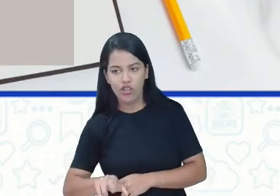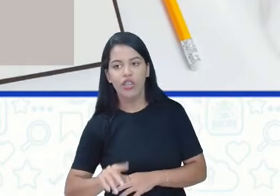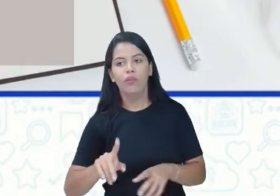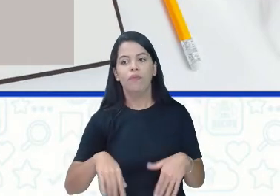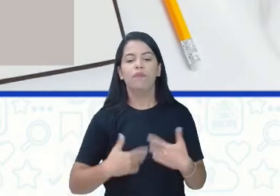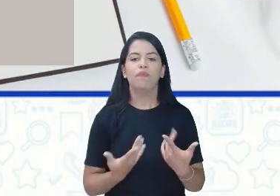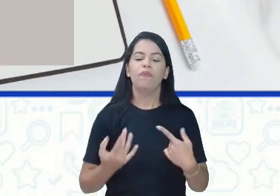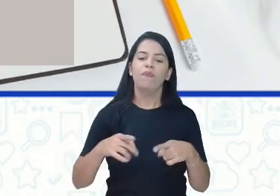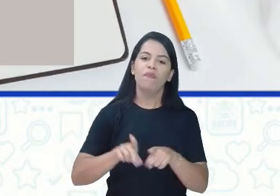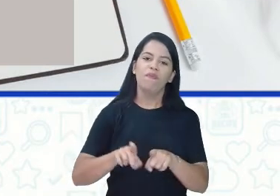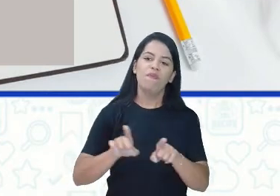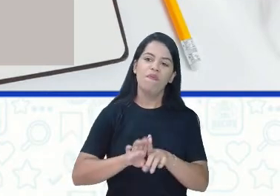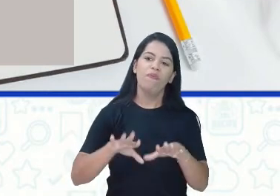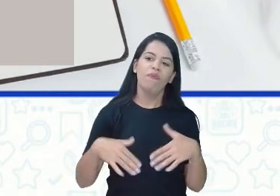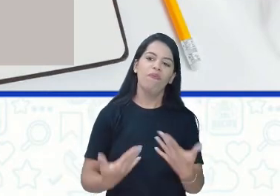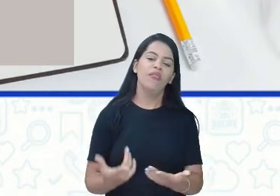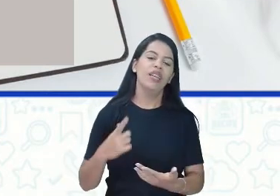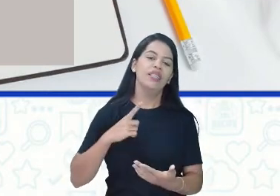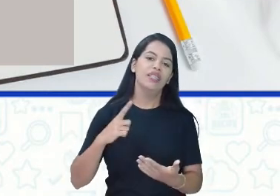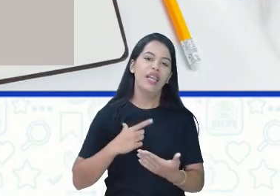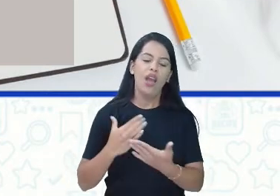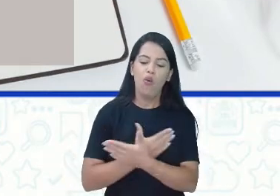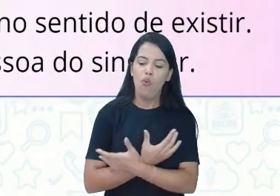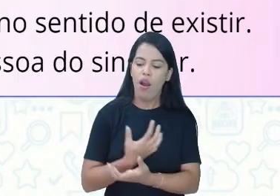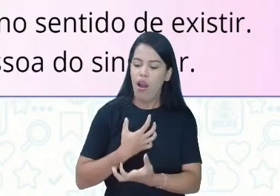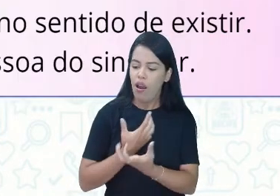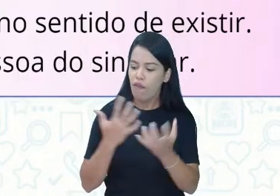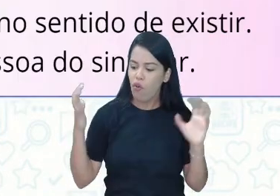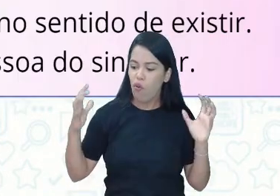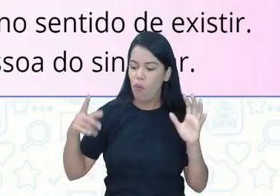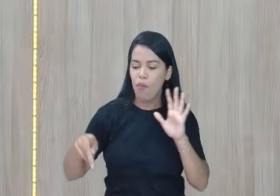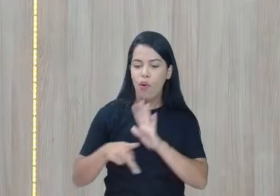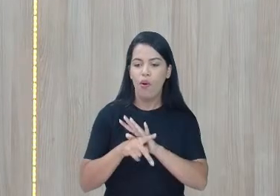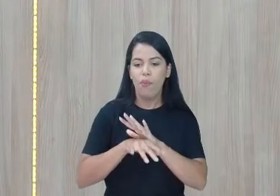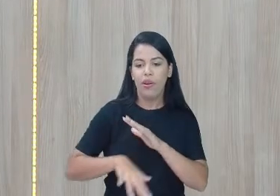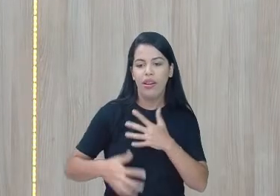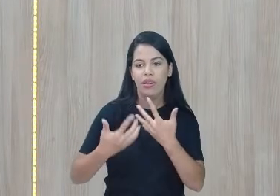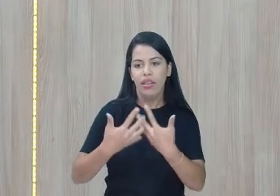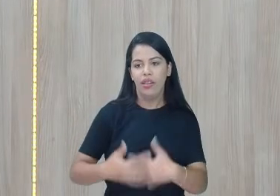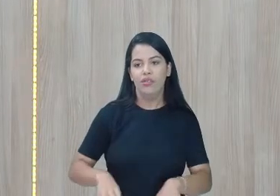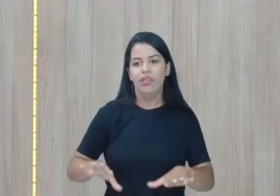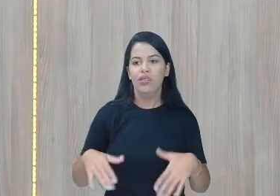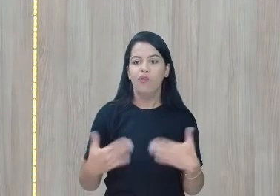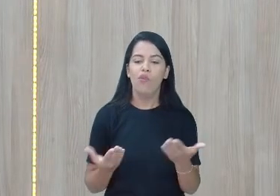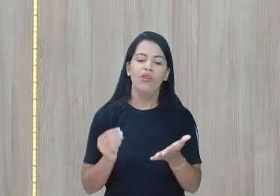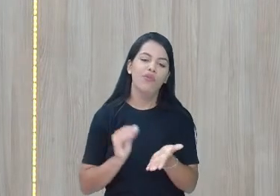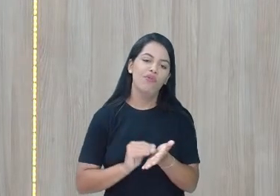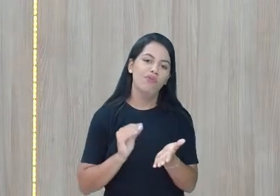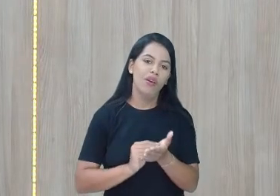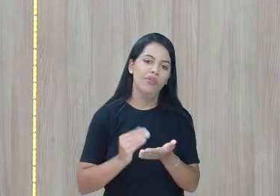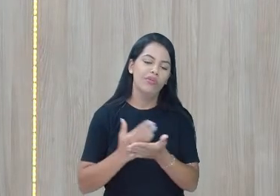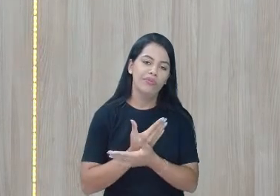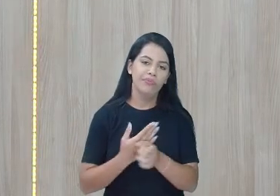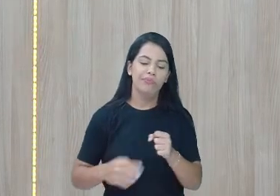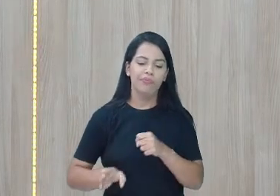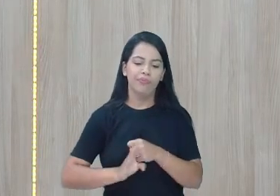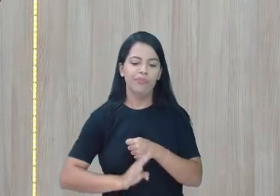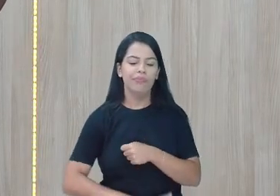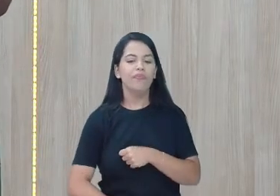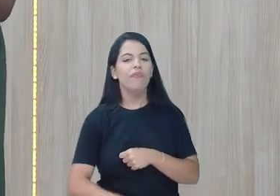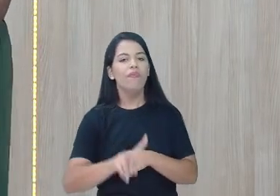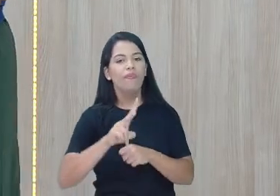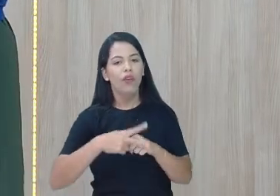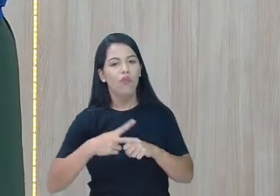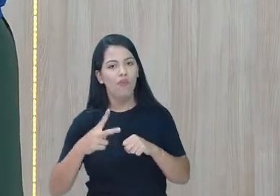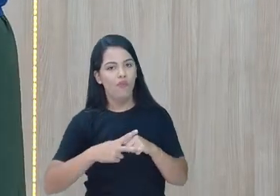indica fenômeno da natureza ou fenômeno atmosférico. Então, na falta de um sujeito para concordar, o verbo existe por si